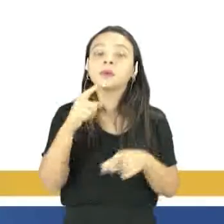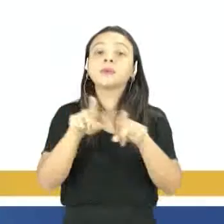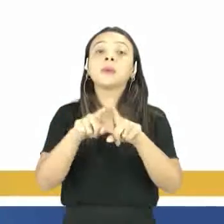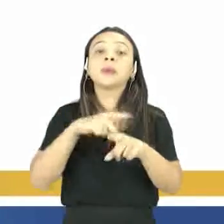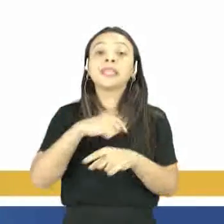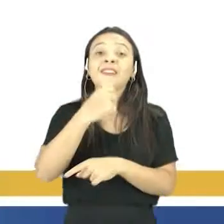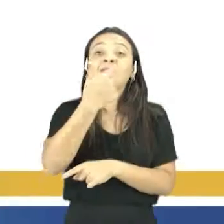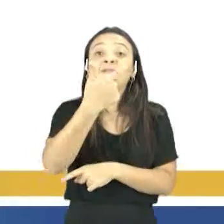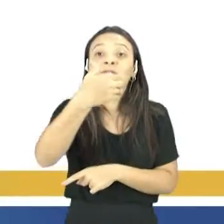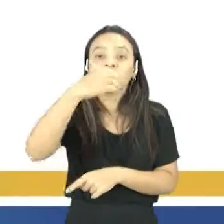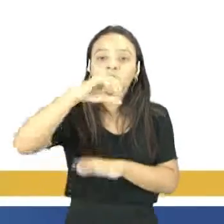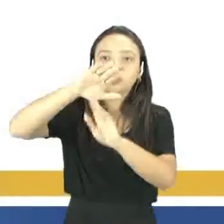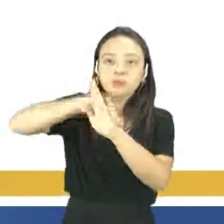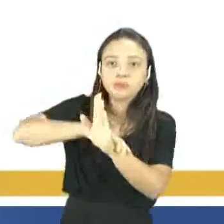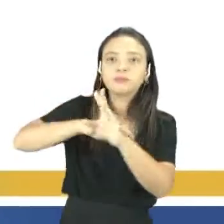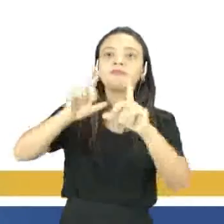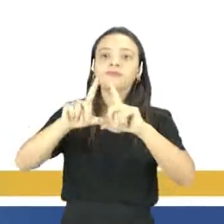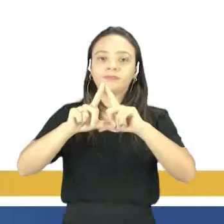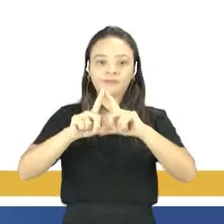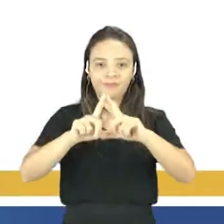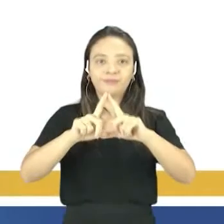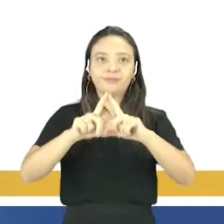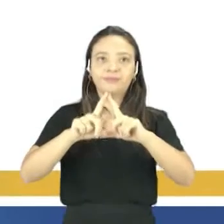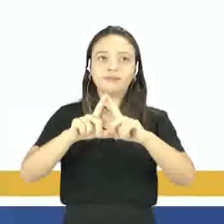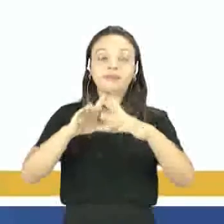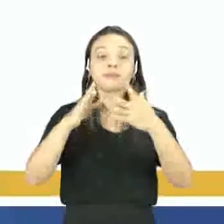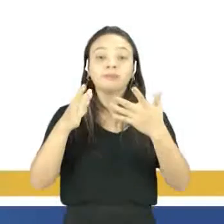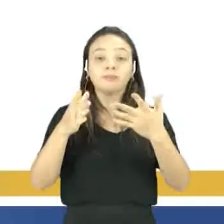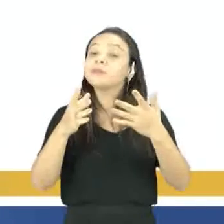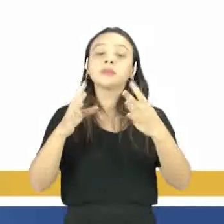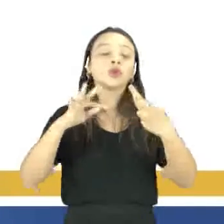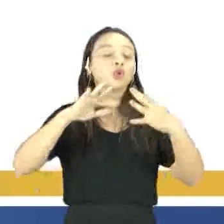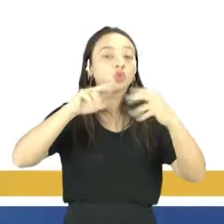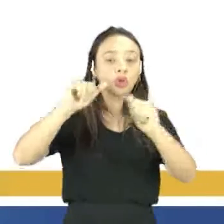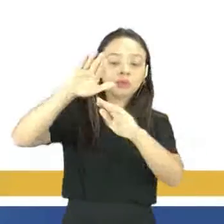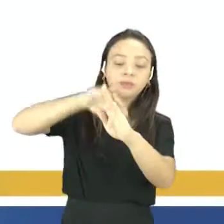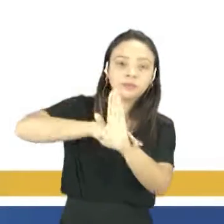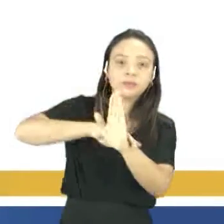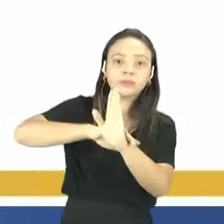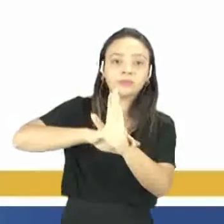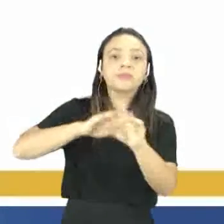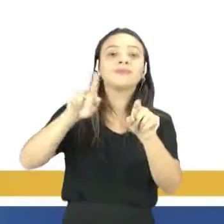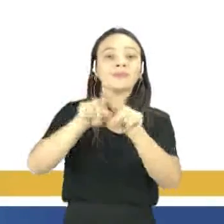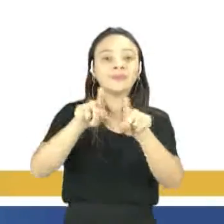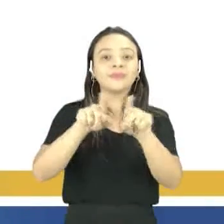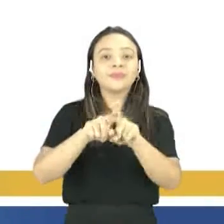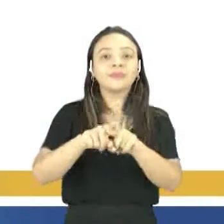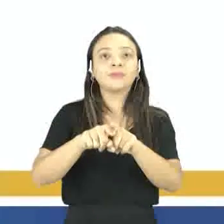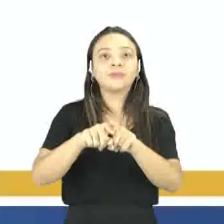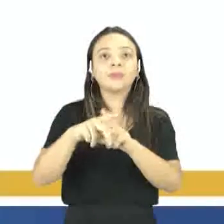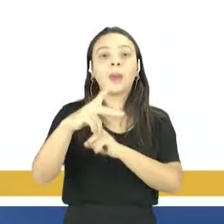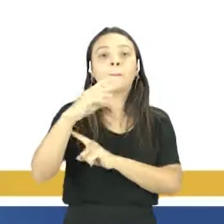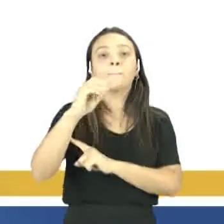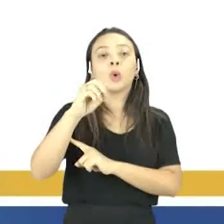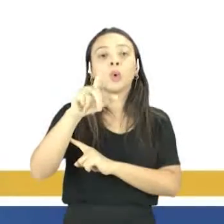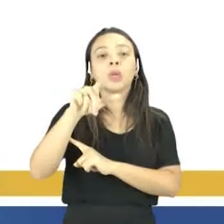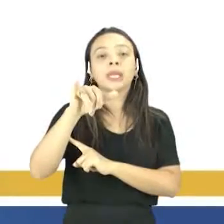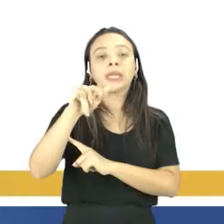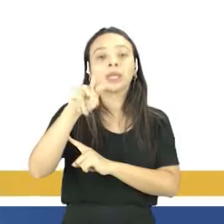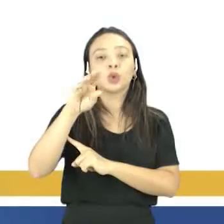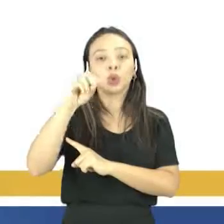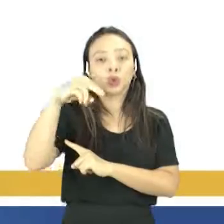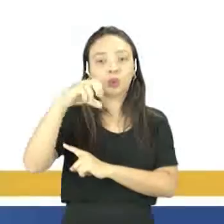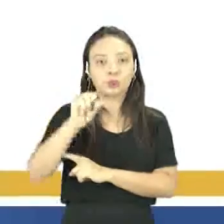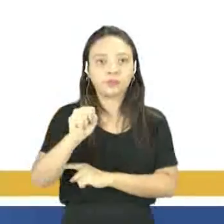por 20 faces triangulares, ou seja, todas as faces são polígonos. Se eu pegar, por exemplo,